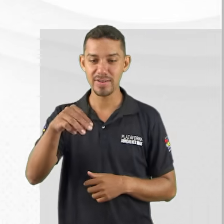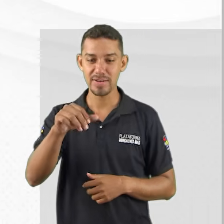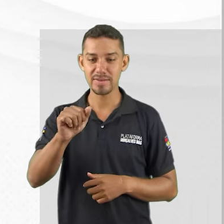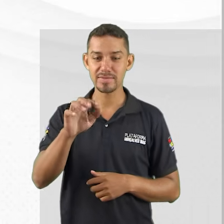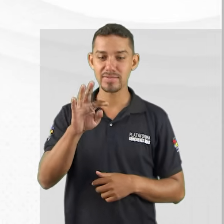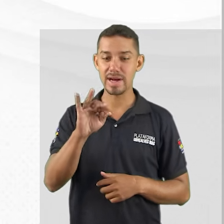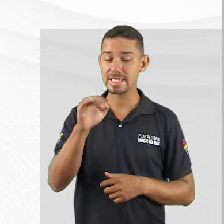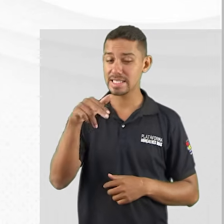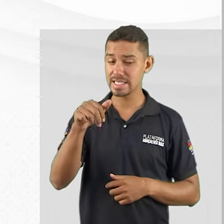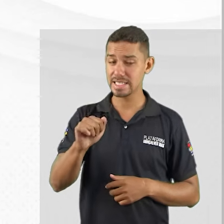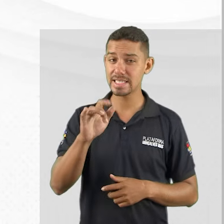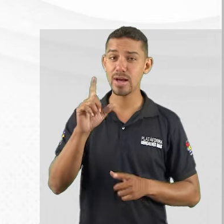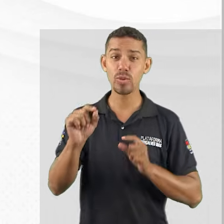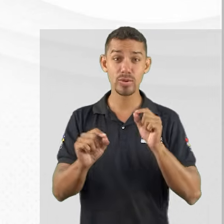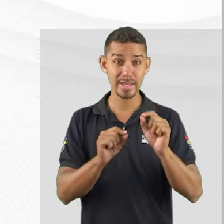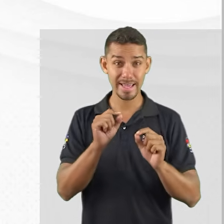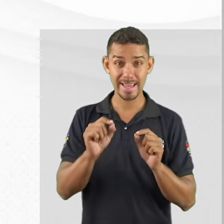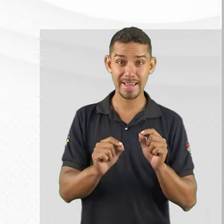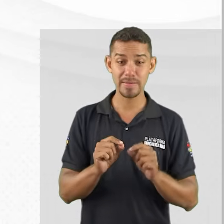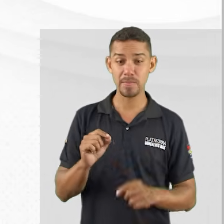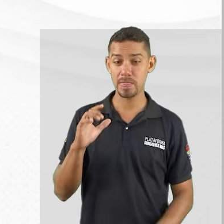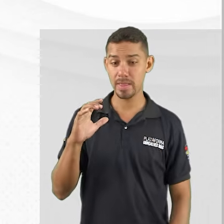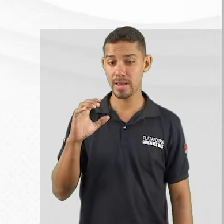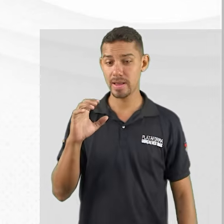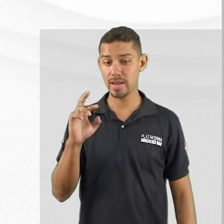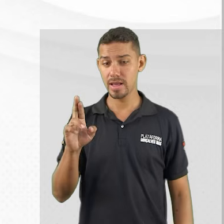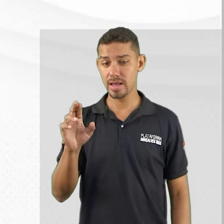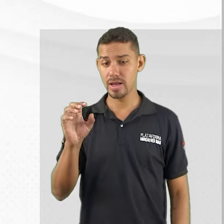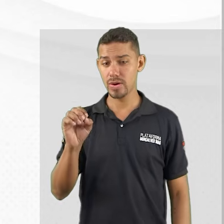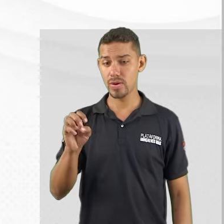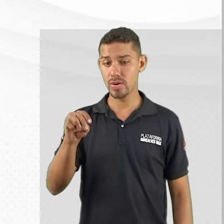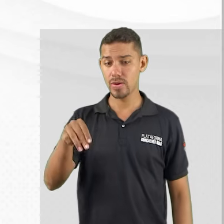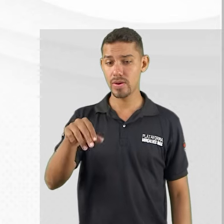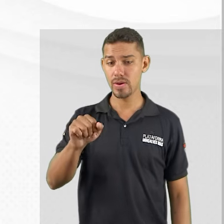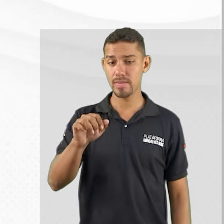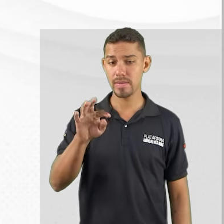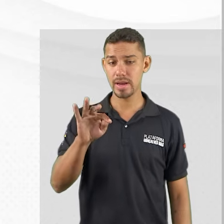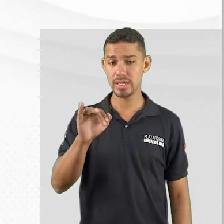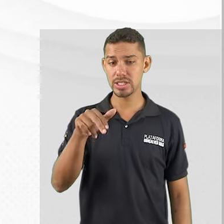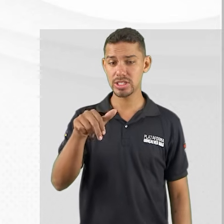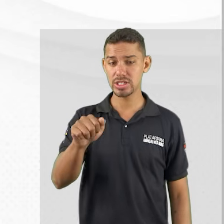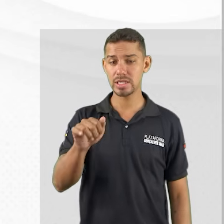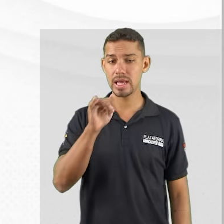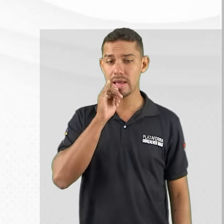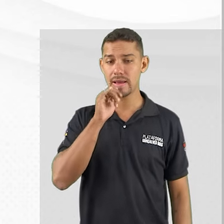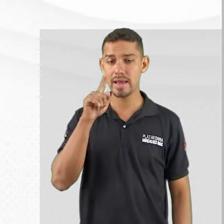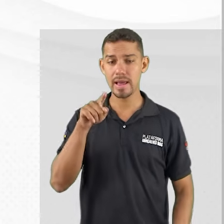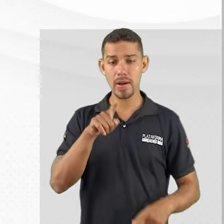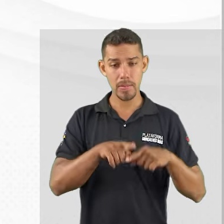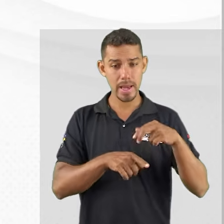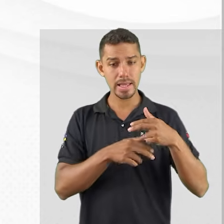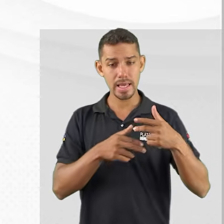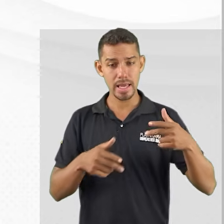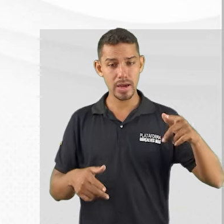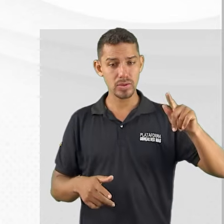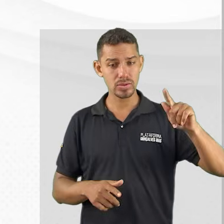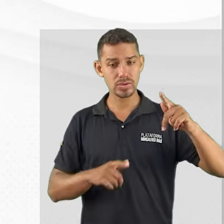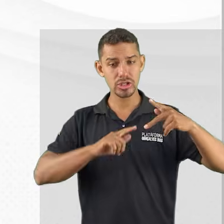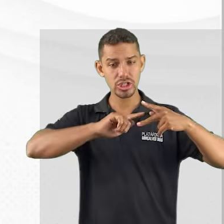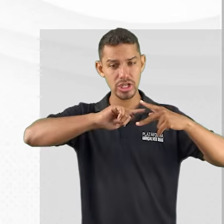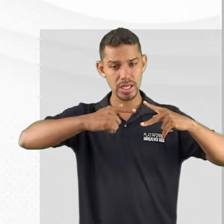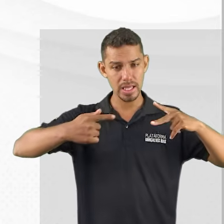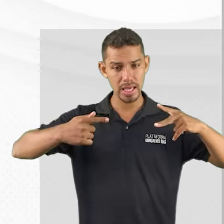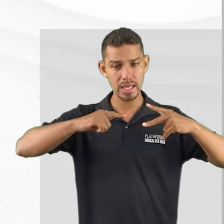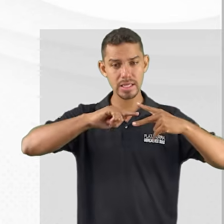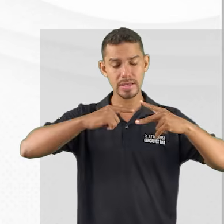cromatina, professora? A cromatina nada mais é do que o nosso material genético, tá, pessoal? Aqui, todo emboladinho,